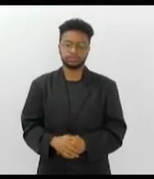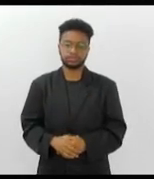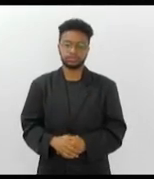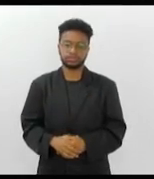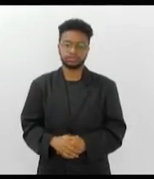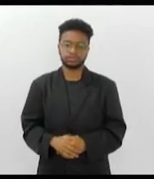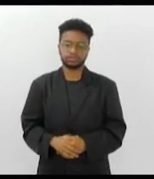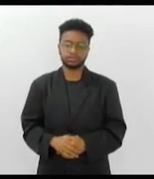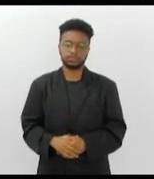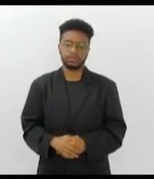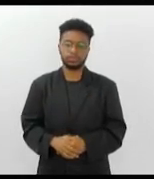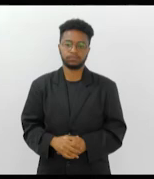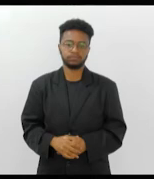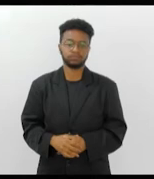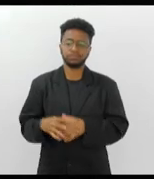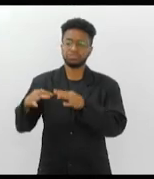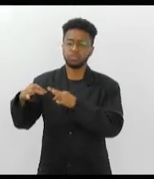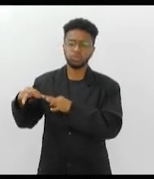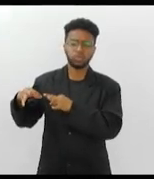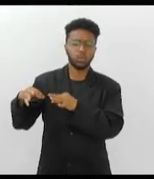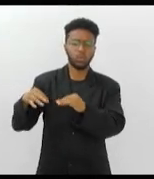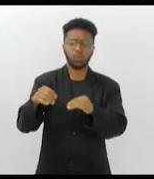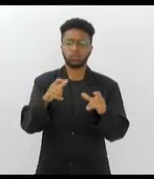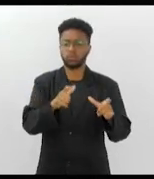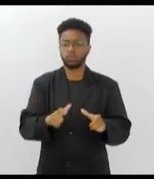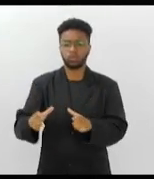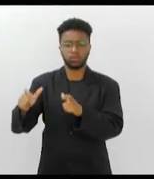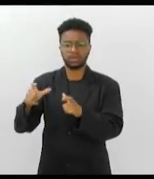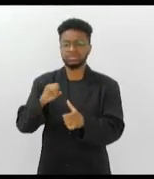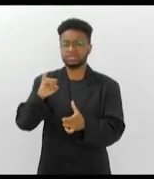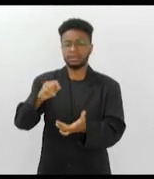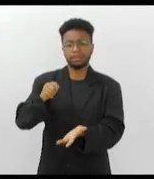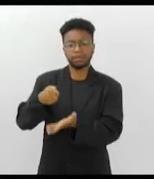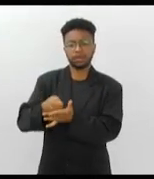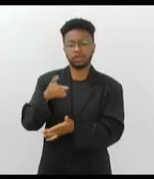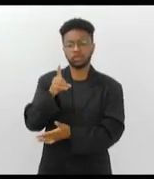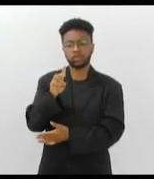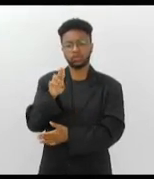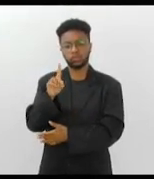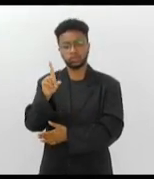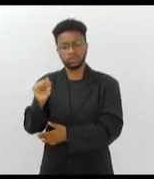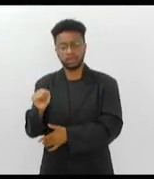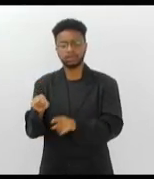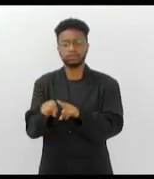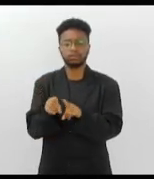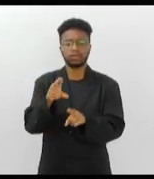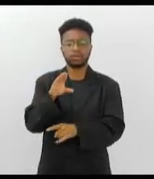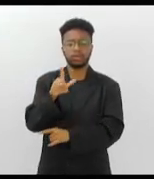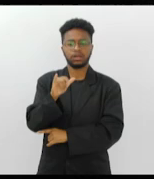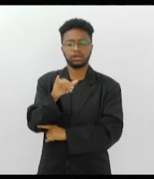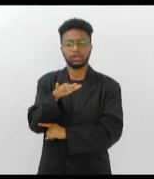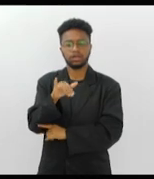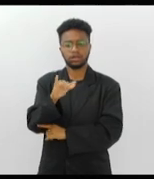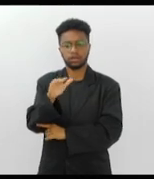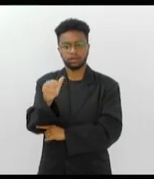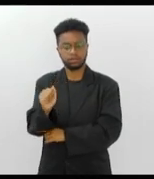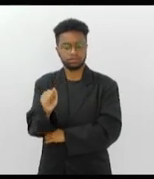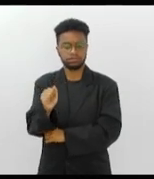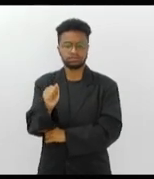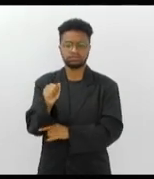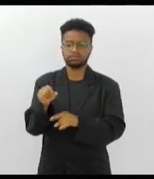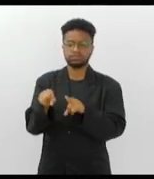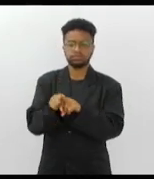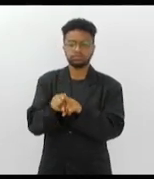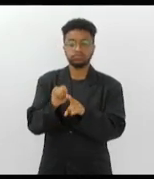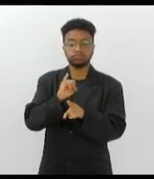Isso em todas as áreas, com os Dudas da vida, com as clínicas credenciadas, com os